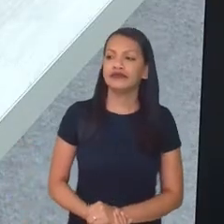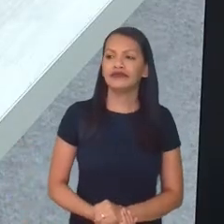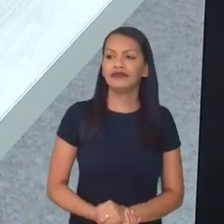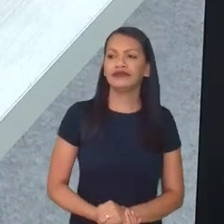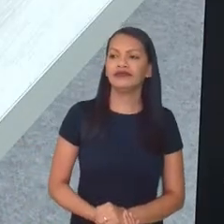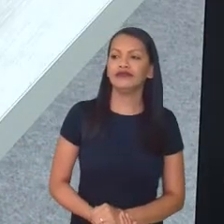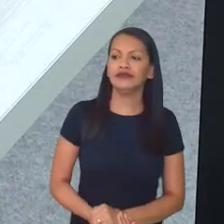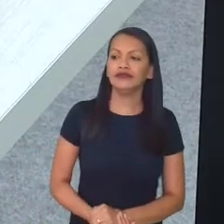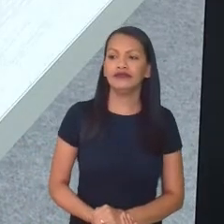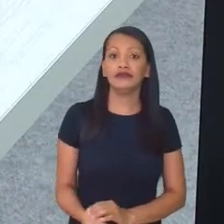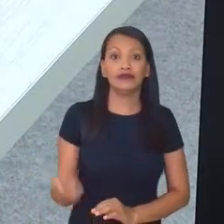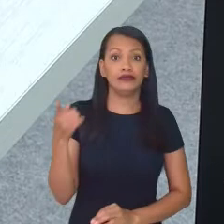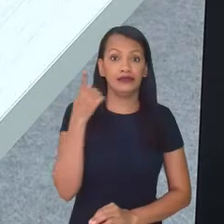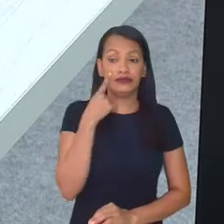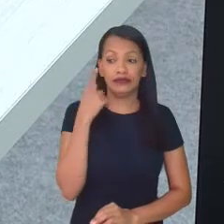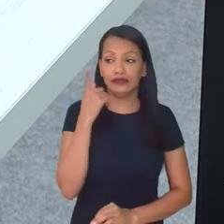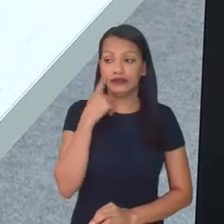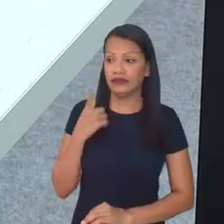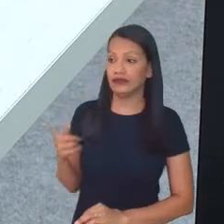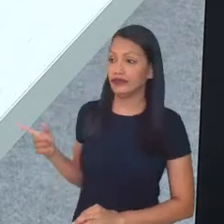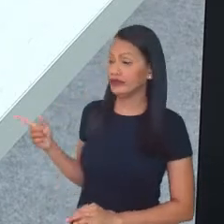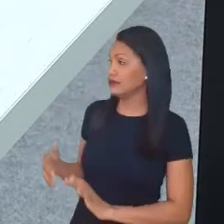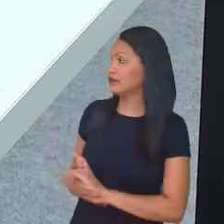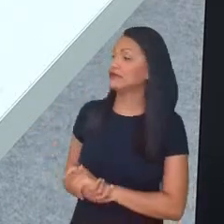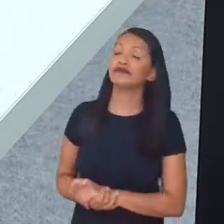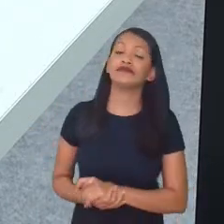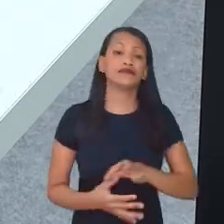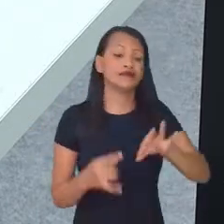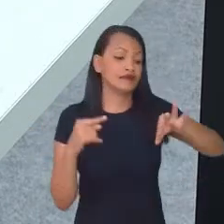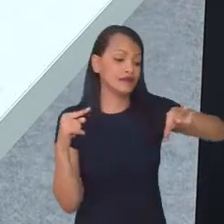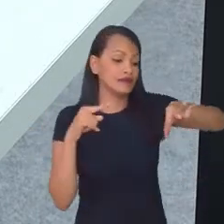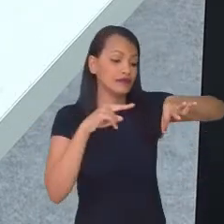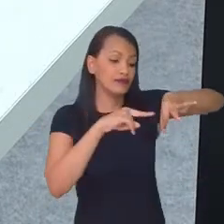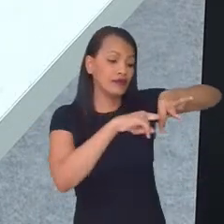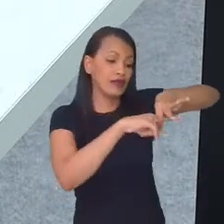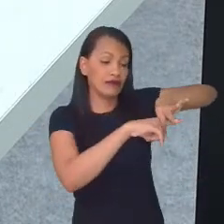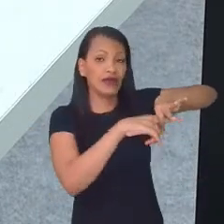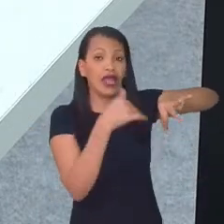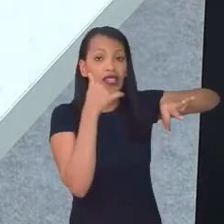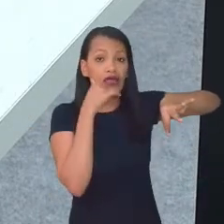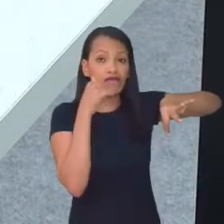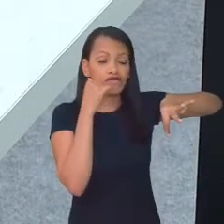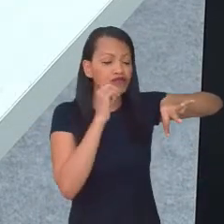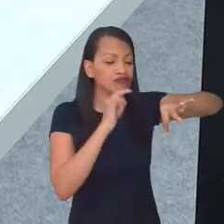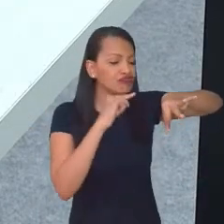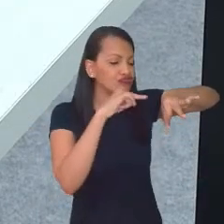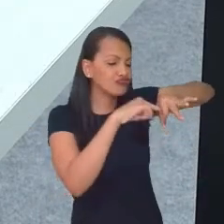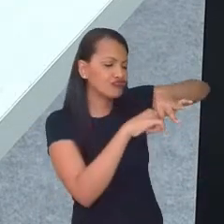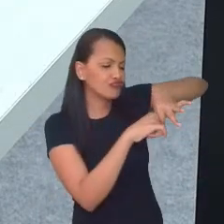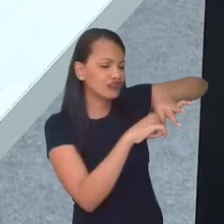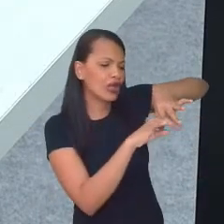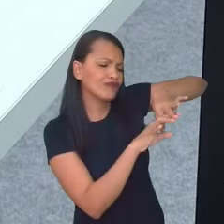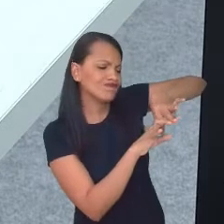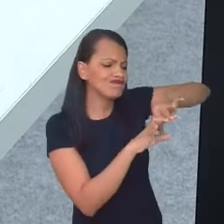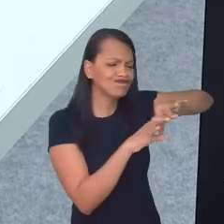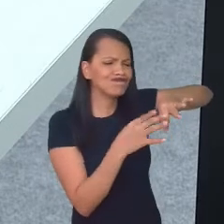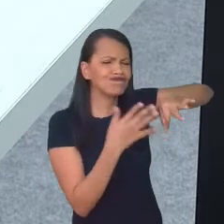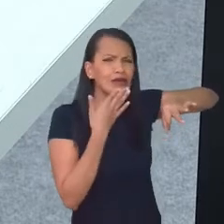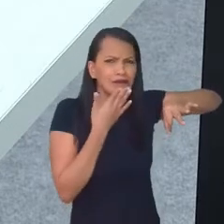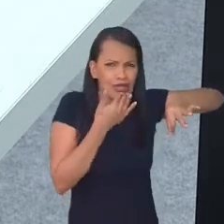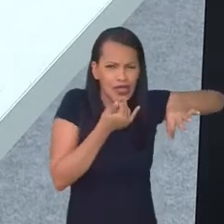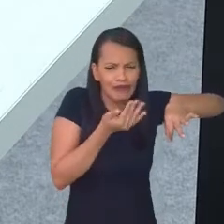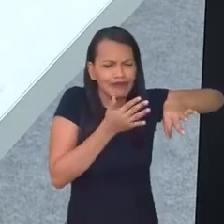em forma de T, e aí ele é inserido, não é, na vagina da mulher para ficar no útero, numa posição